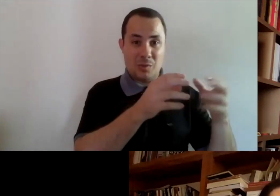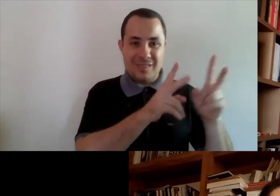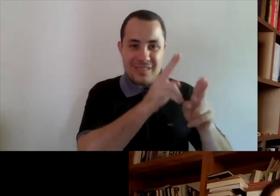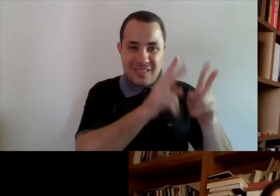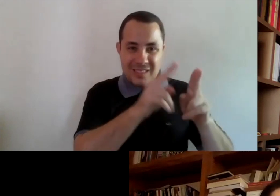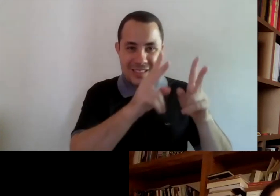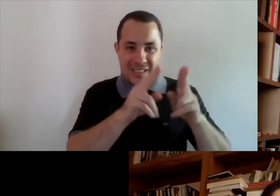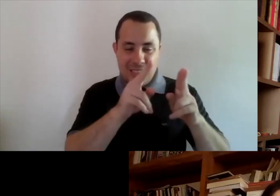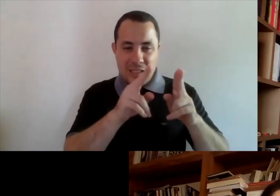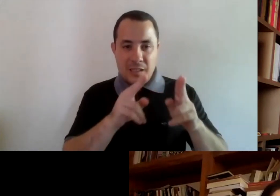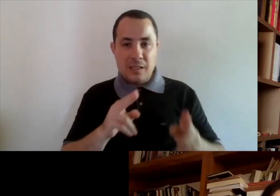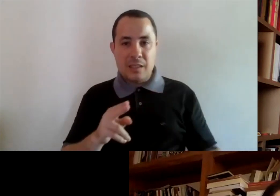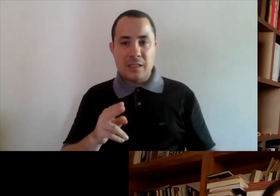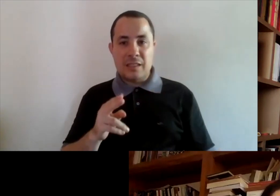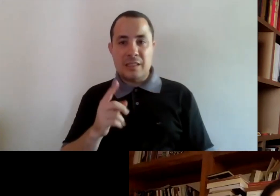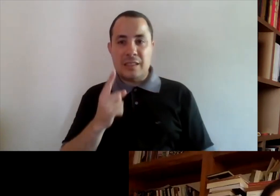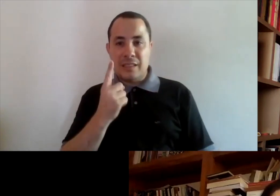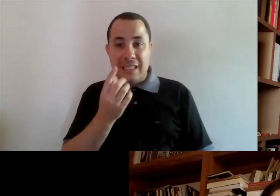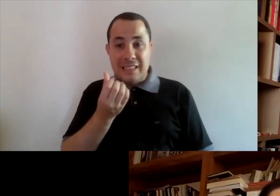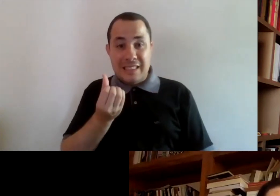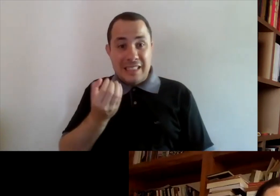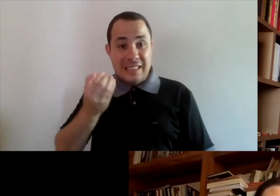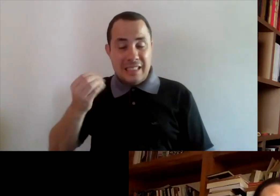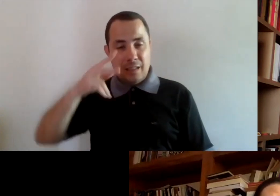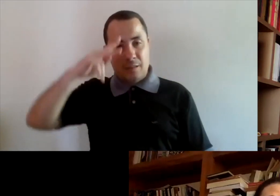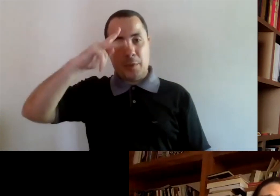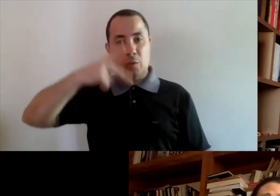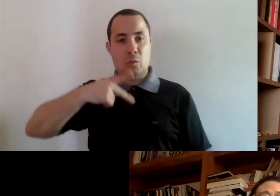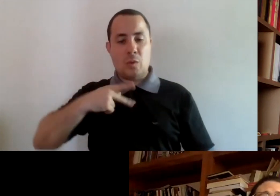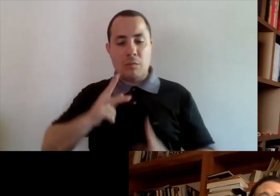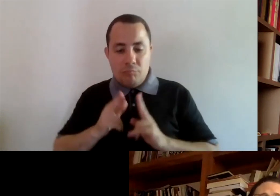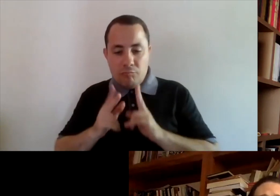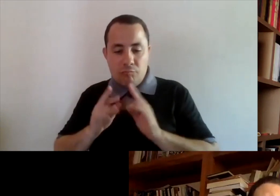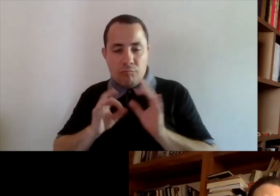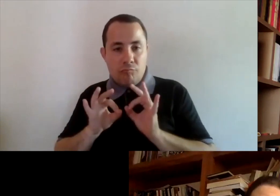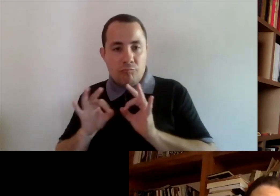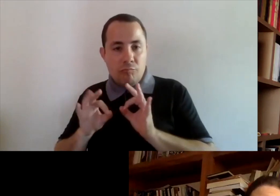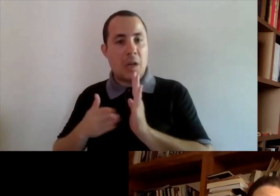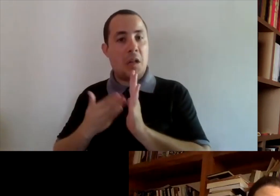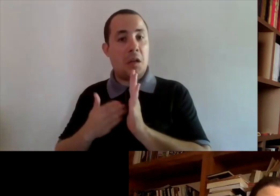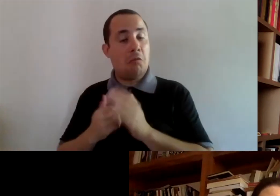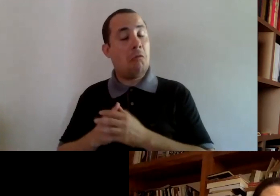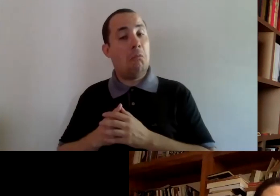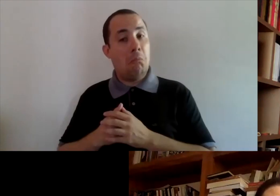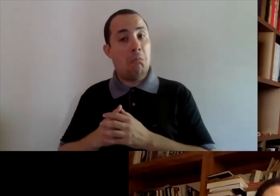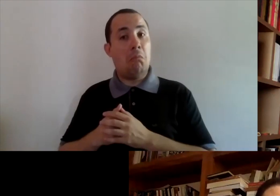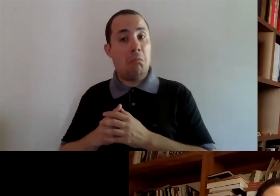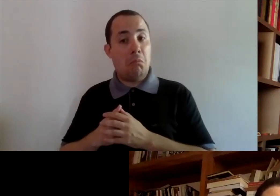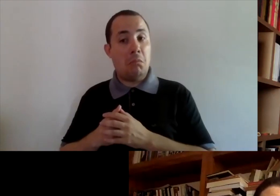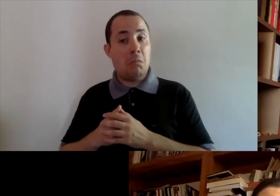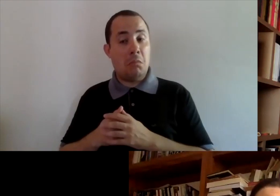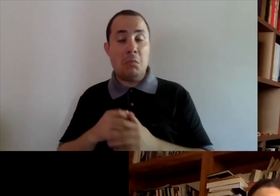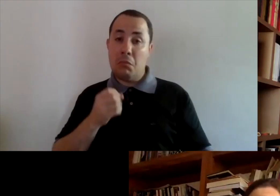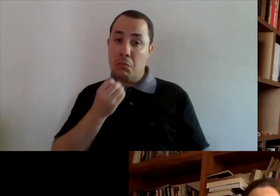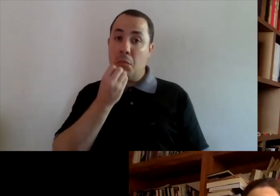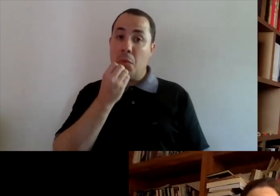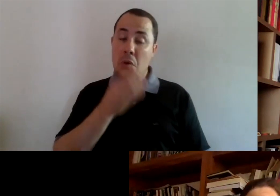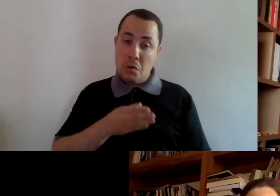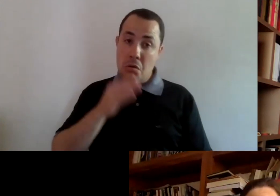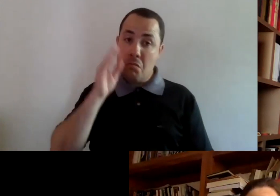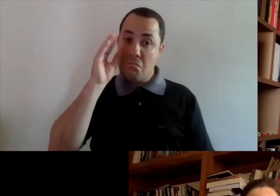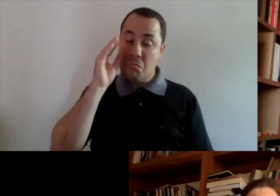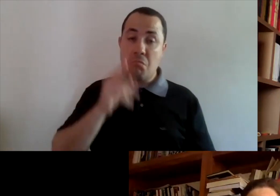autores que se inscreveram de maneira independente, né? Então, isso é um movimento curioso, porque hoje em dia